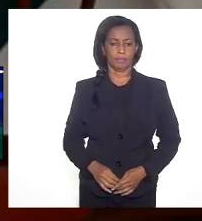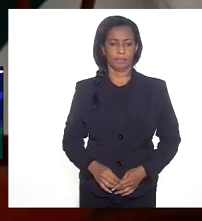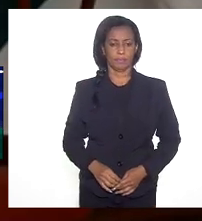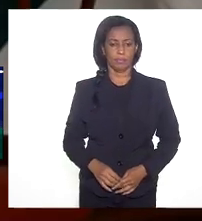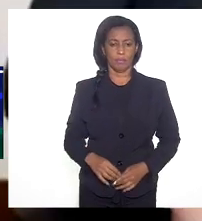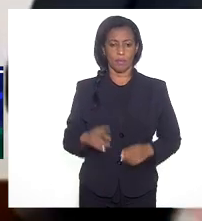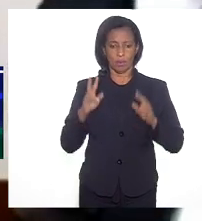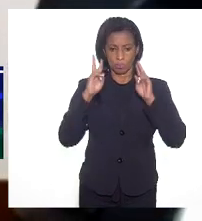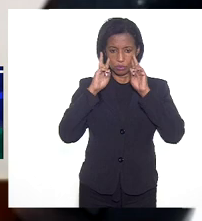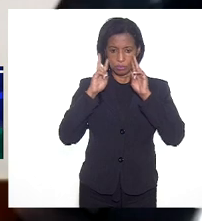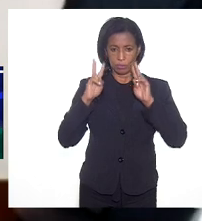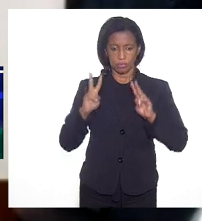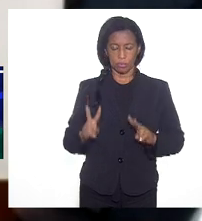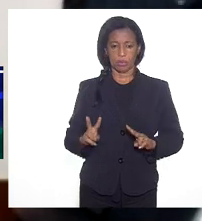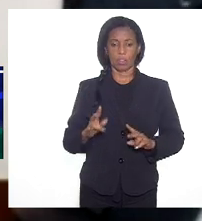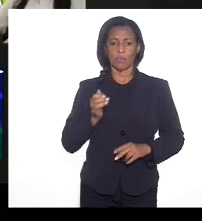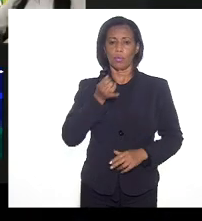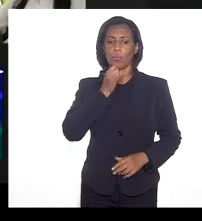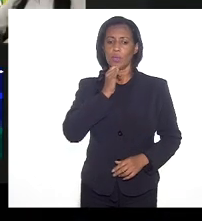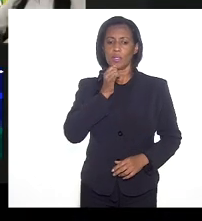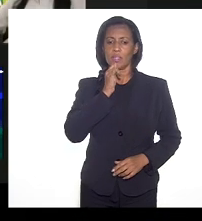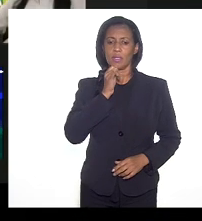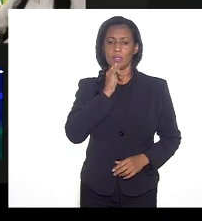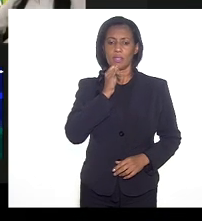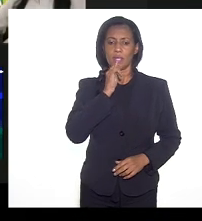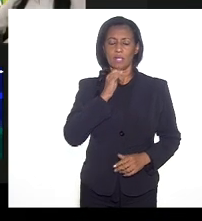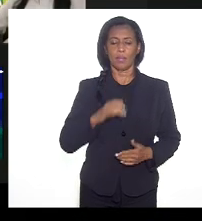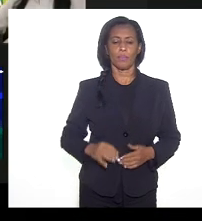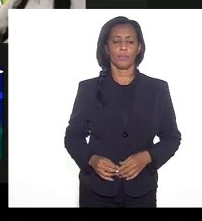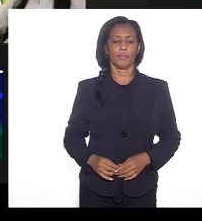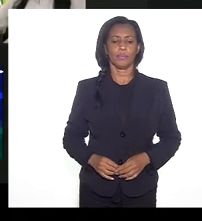talvez como o maior exemplo deve ficar